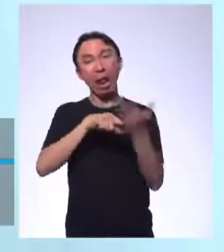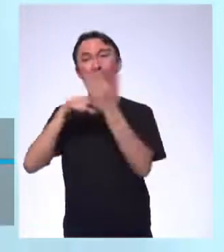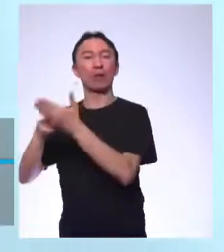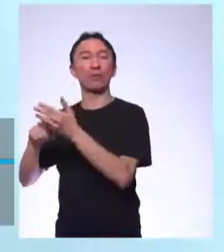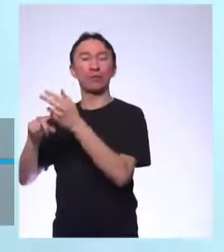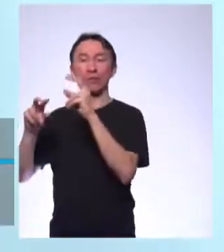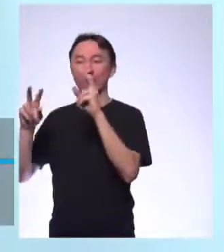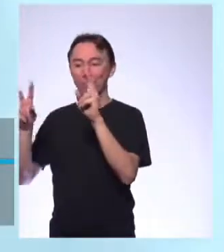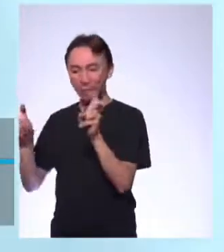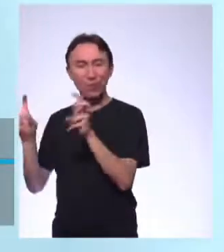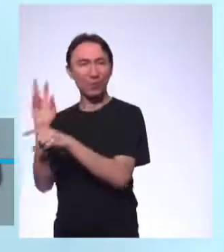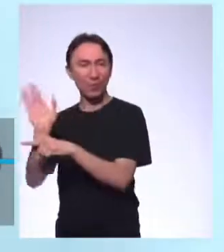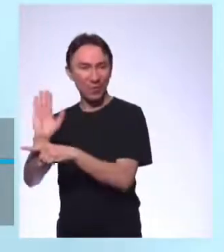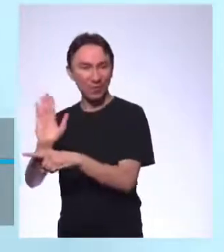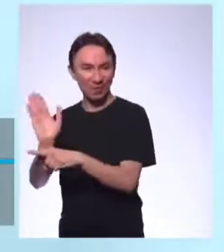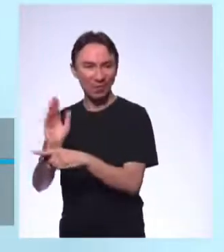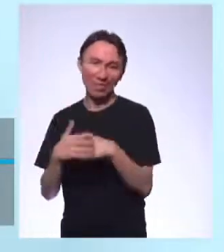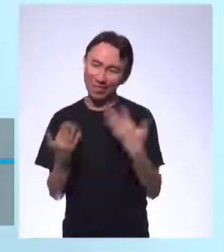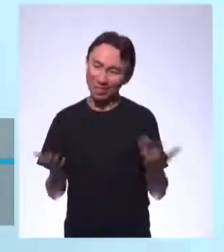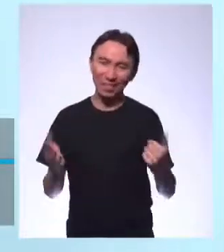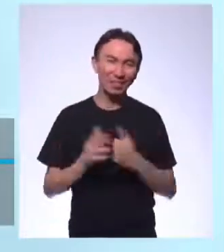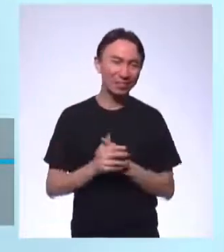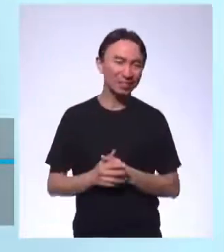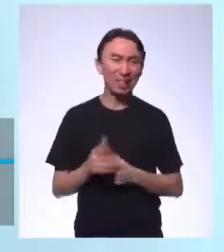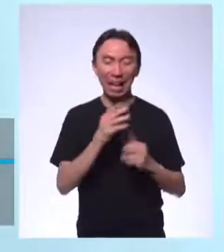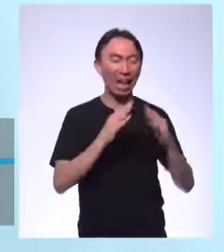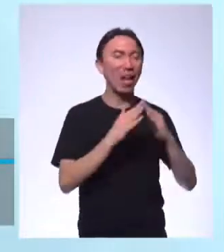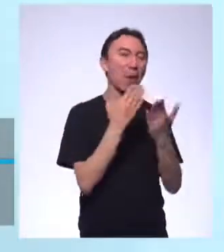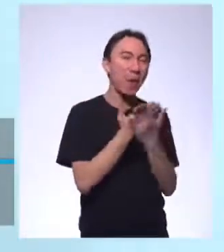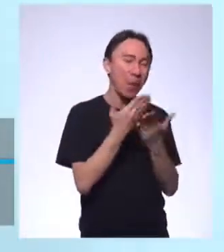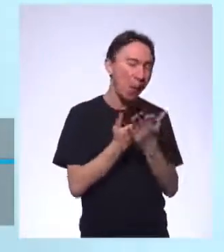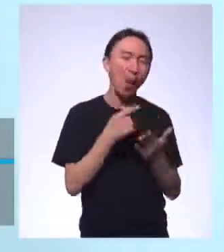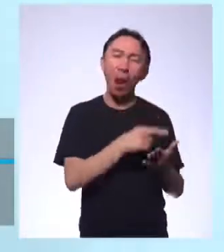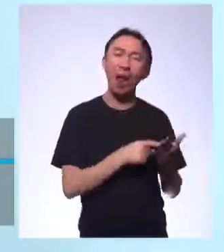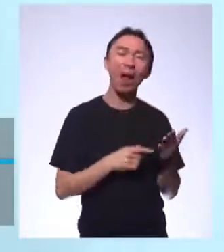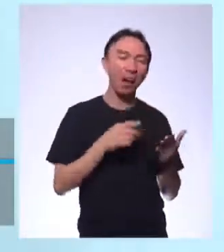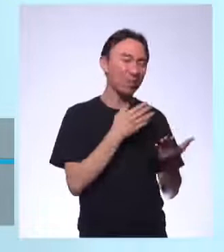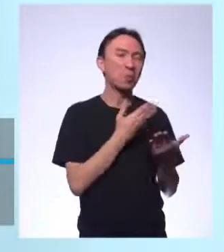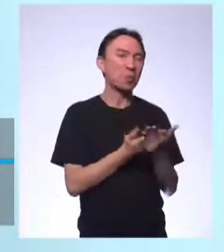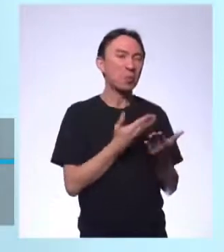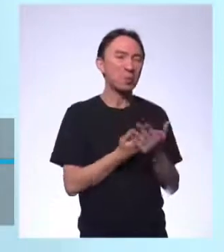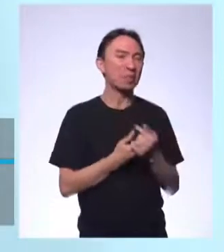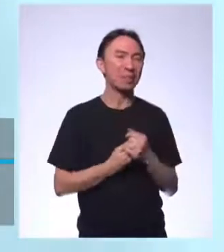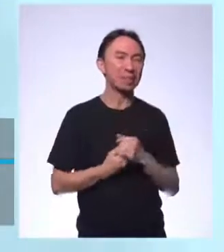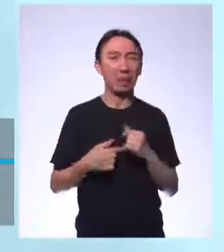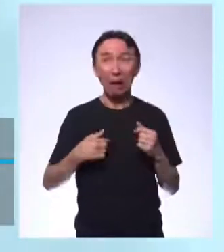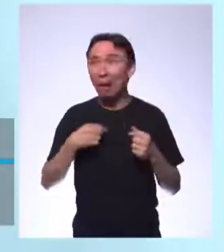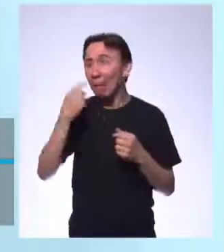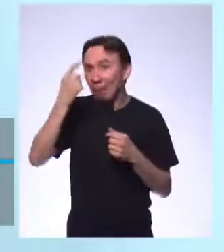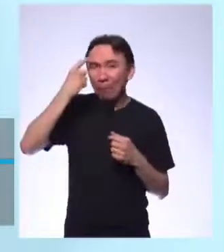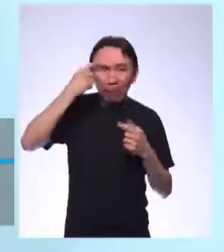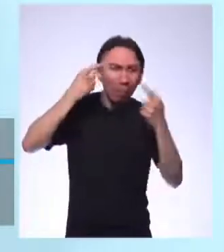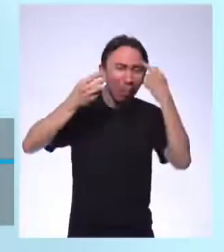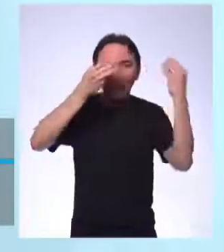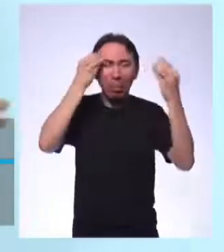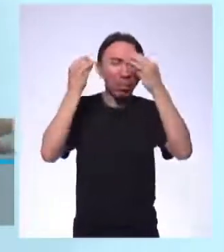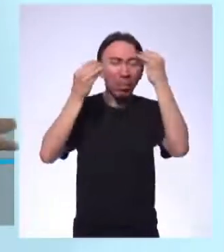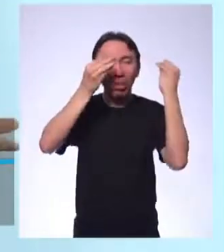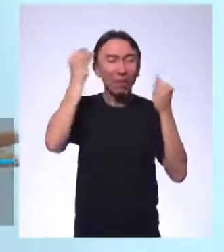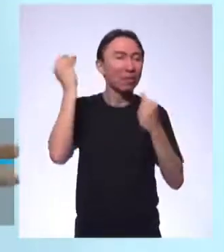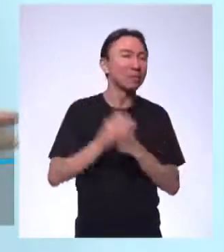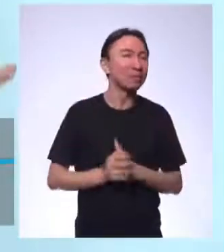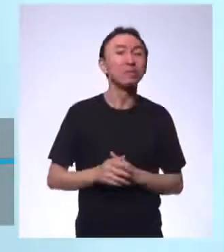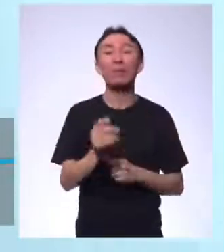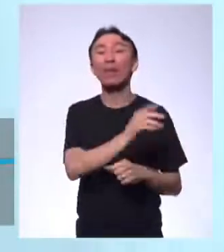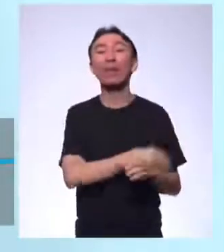Hogwarts. Hogwarts Hogwarts, é é o nome da isso, tá vendo? escola. Gente, minha memória é maravilhosa, né? Eu lembro de tudo. Então, o que que a gente percebe? Então, o nome